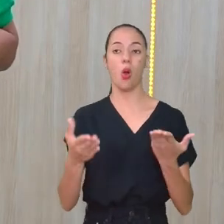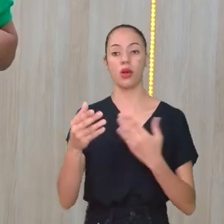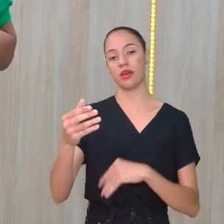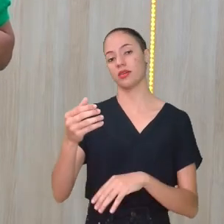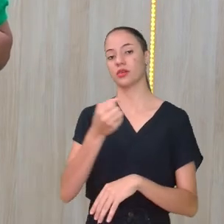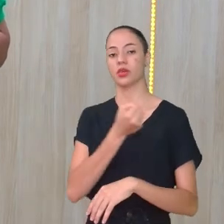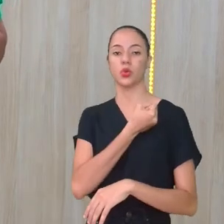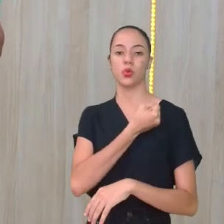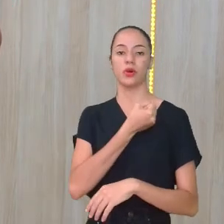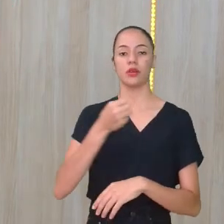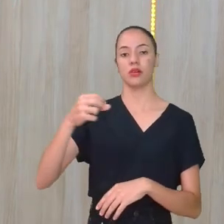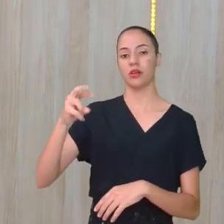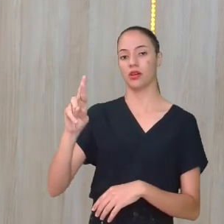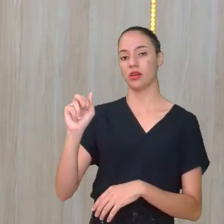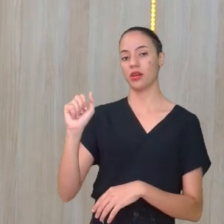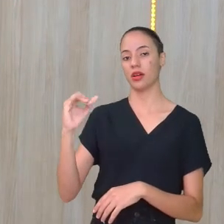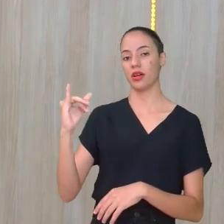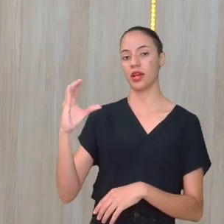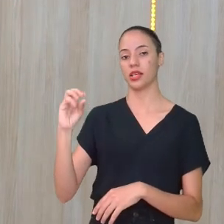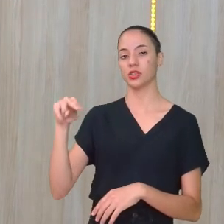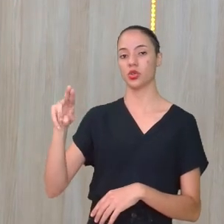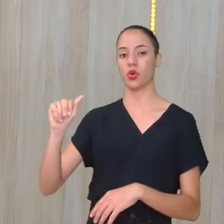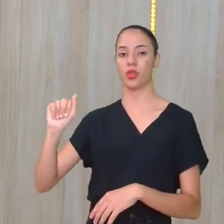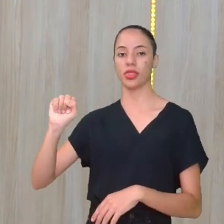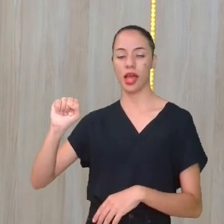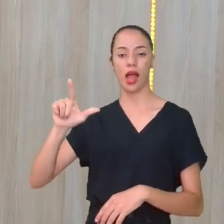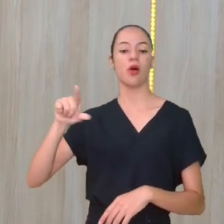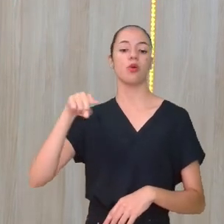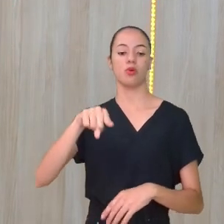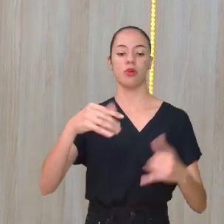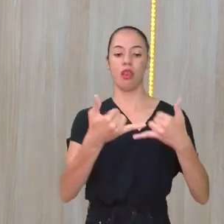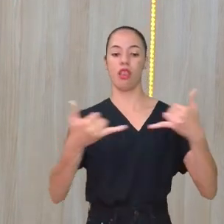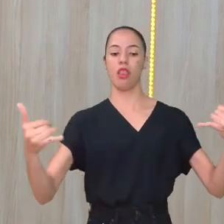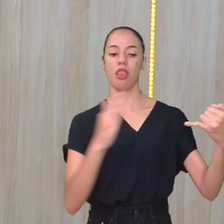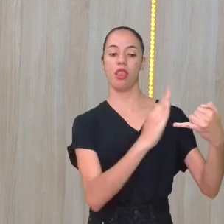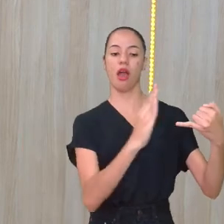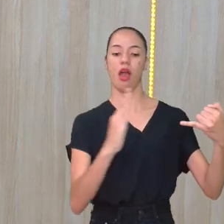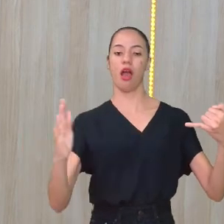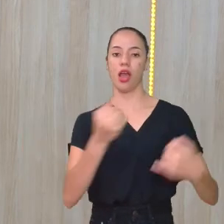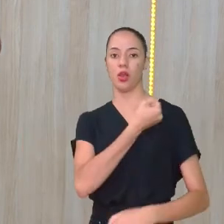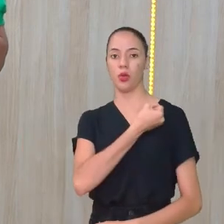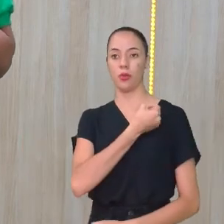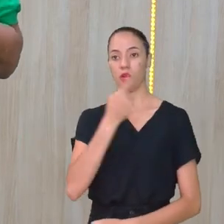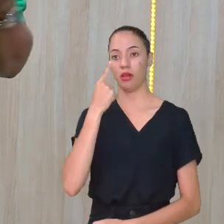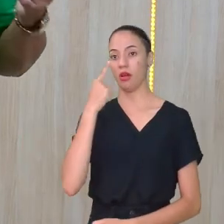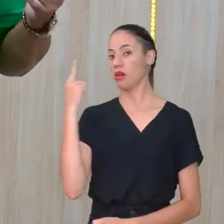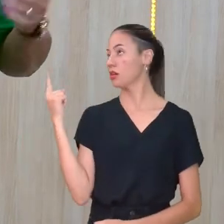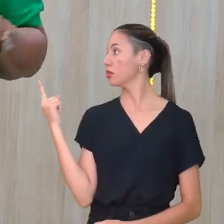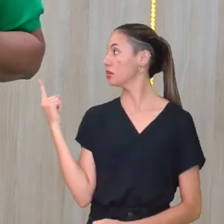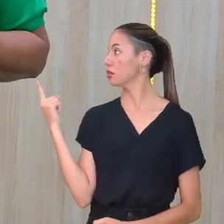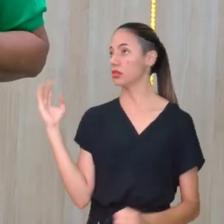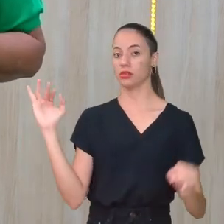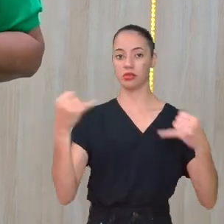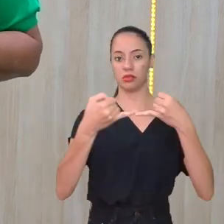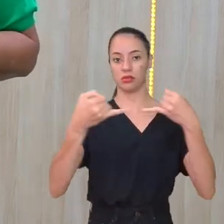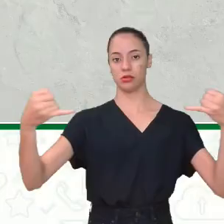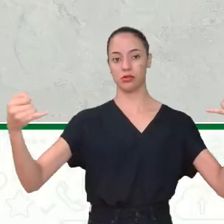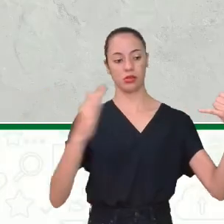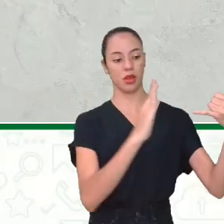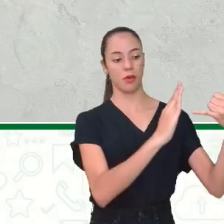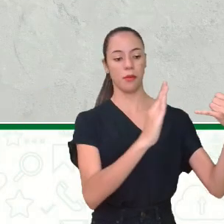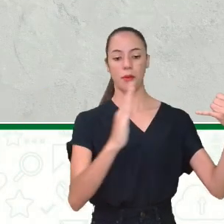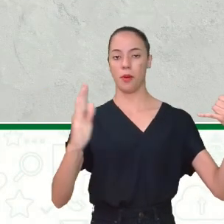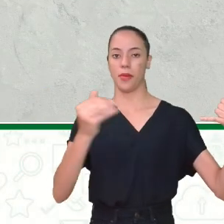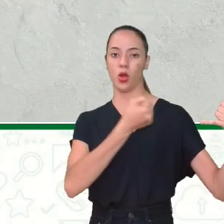numérica. Então vamos ver como é que fica isso. Olha só, eu tenho a reta numérica aí para mostrar a vocês,